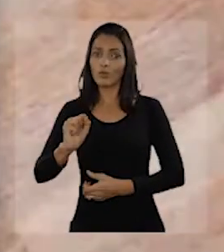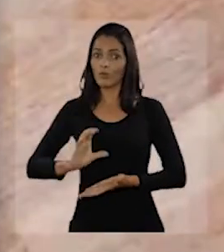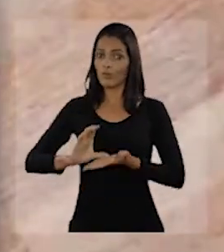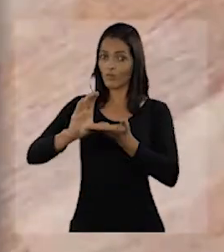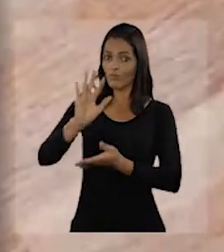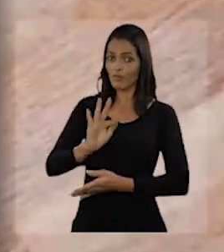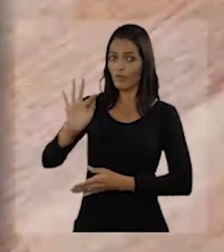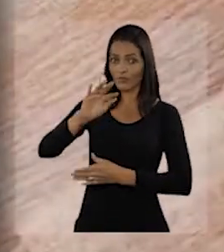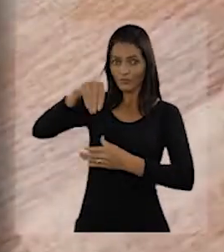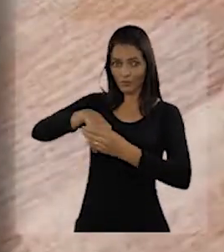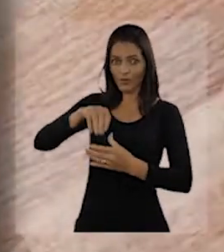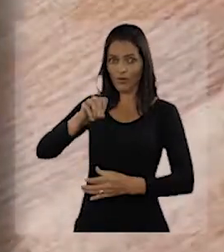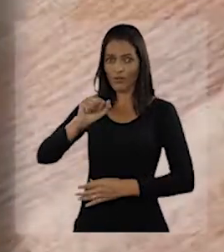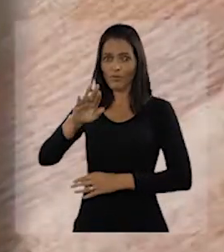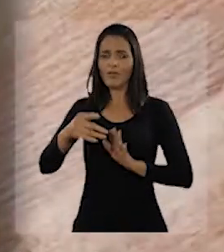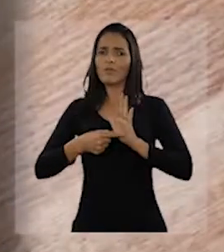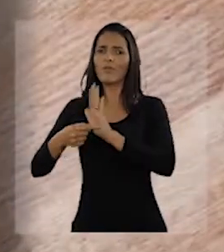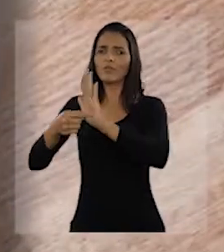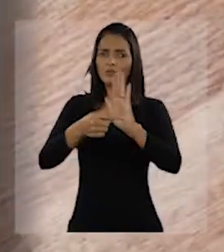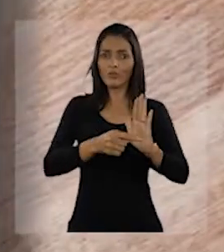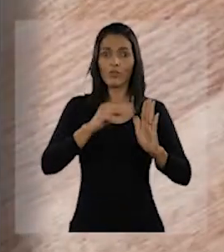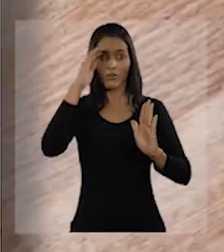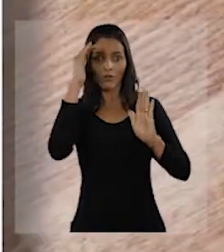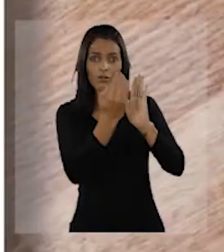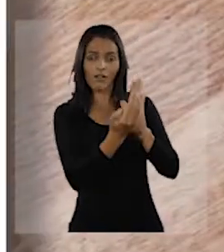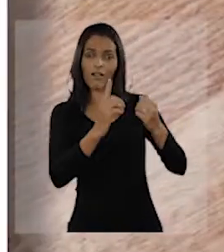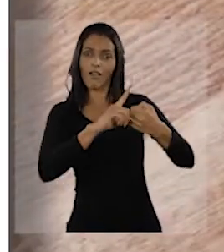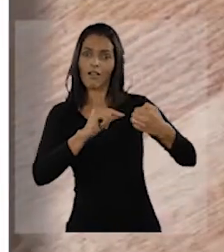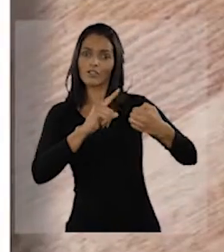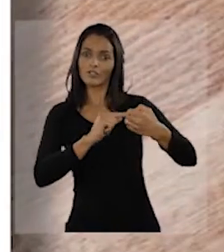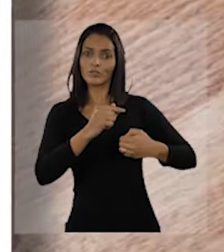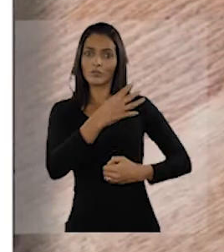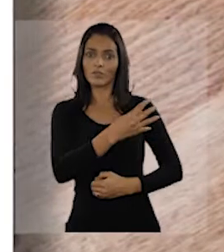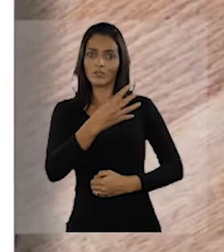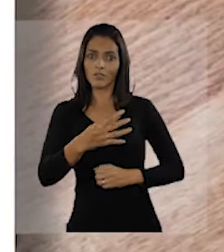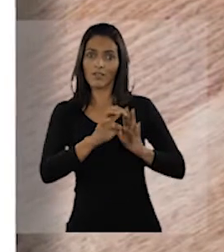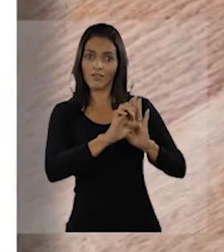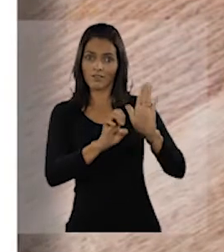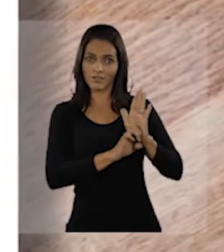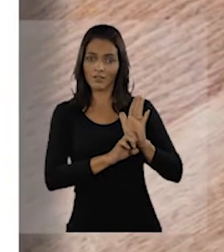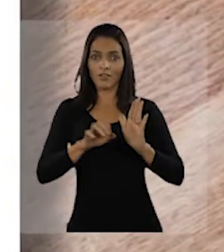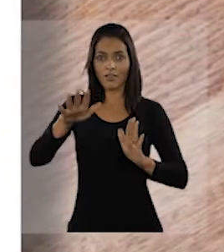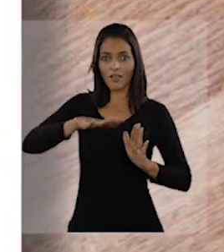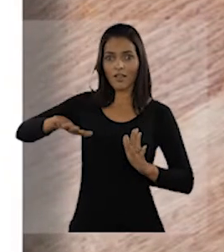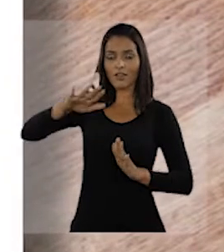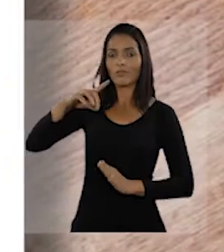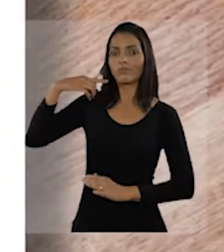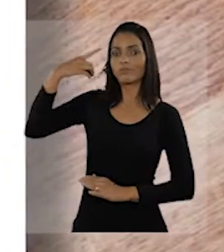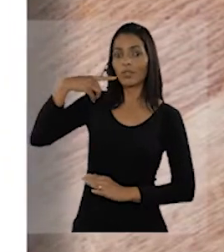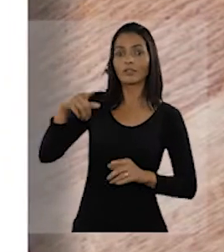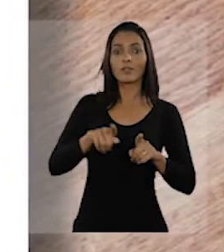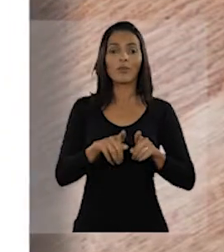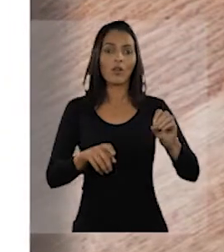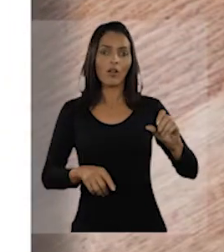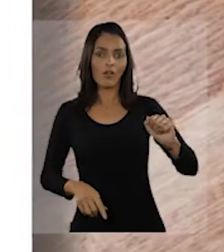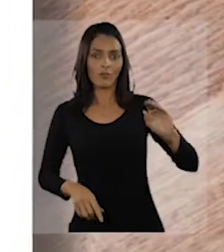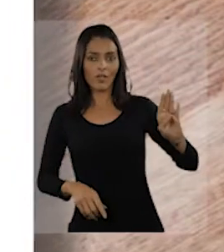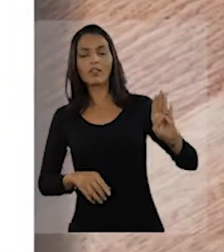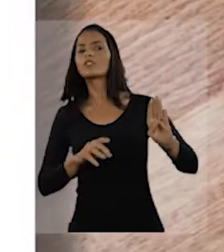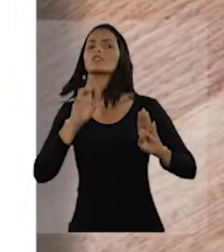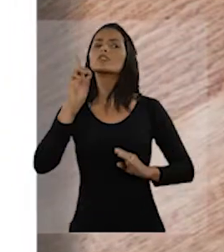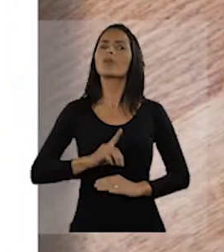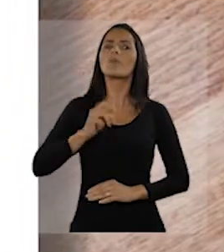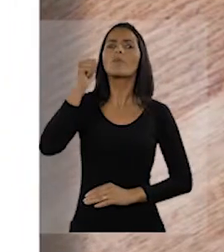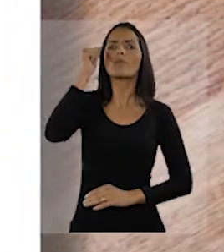2018, o Conselho Federal da OAB destacou que, conforme o artigo 44 do Estatuto da Advocacia e da